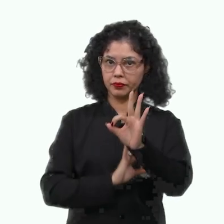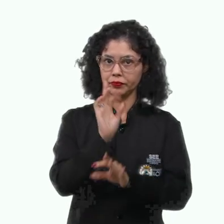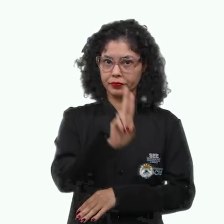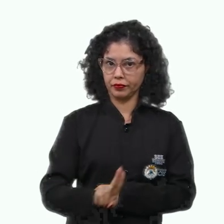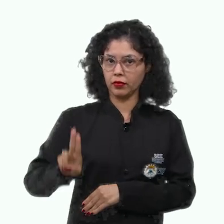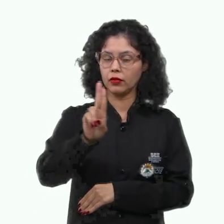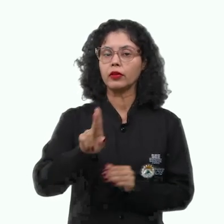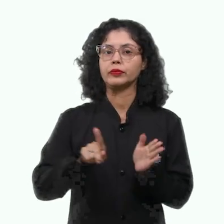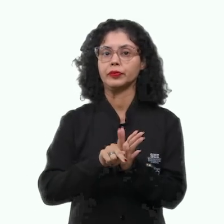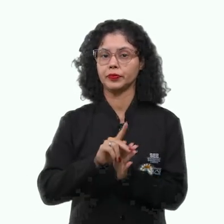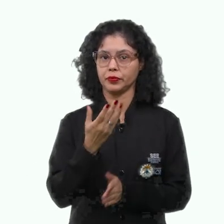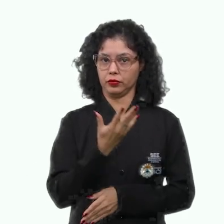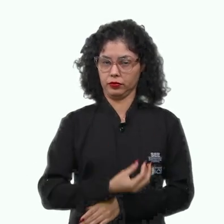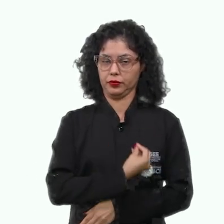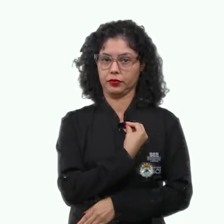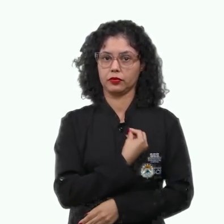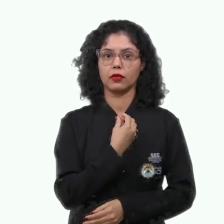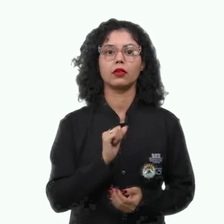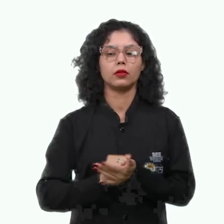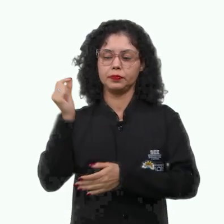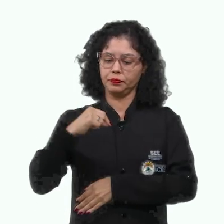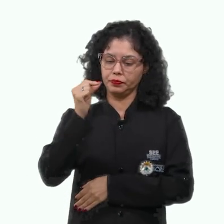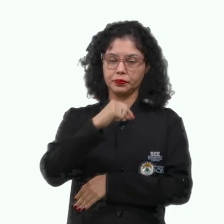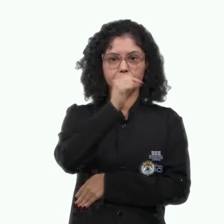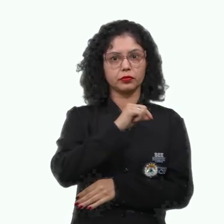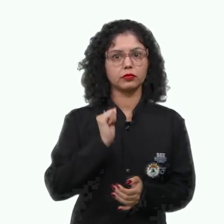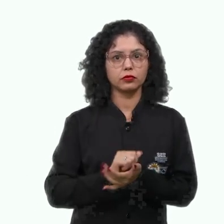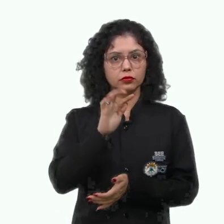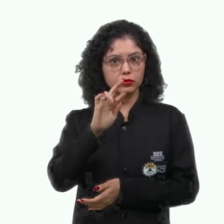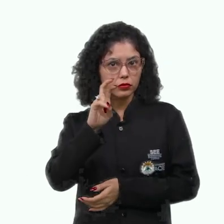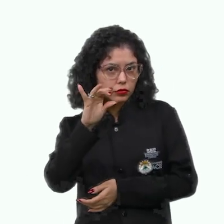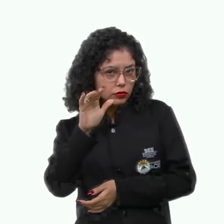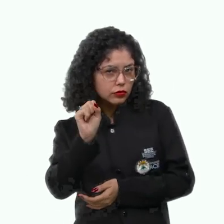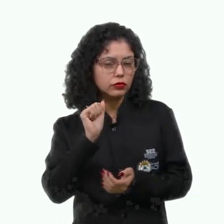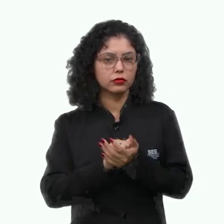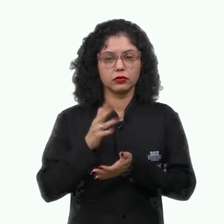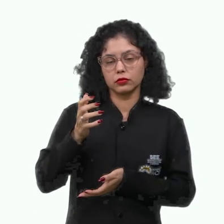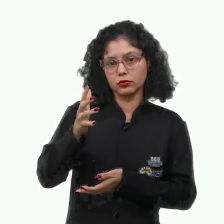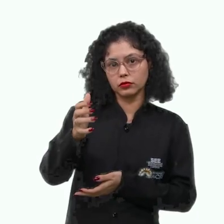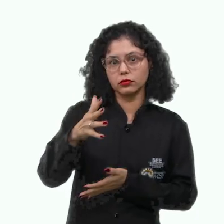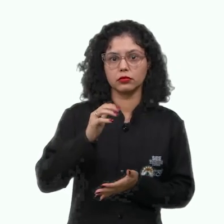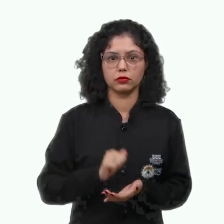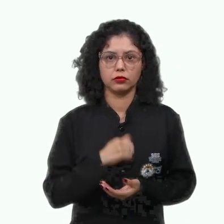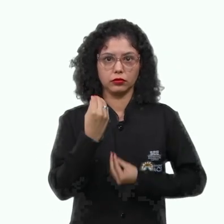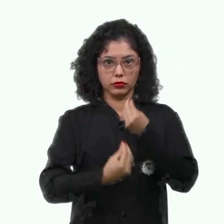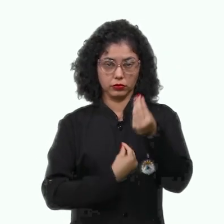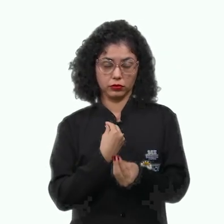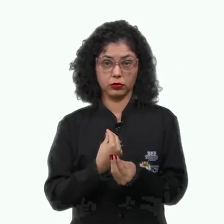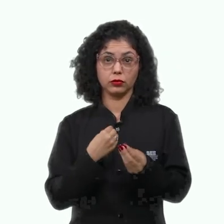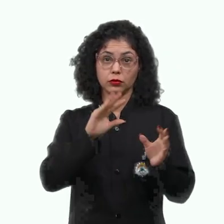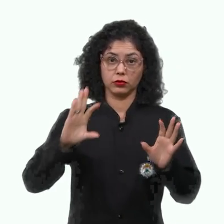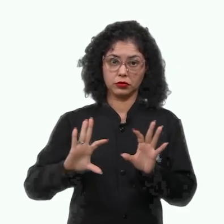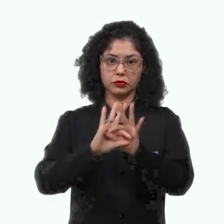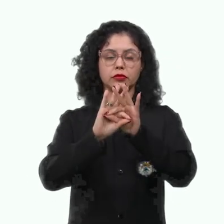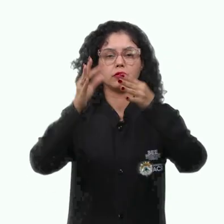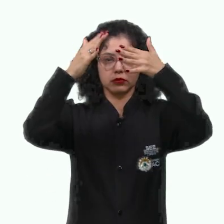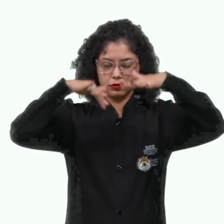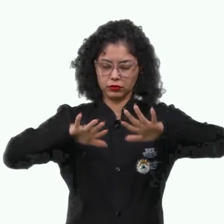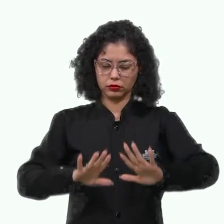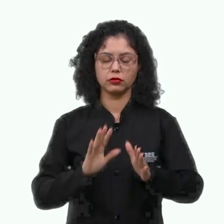usar organismos vivos, tipo insetos, fungos, bactérias vivos, como aliados